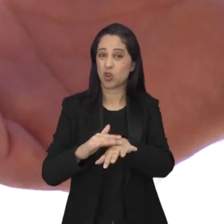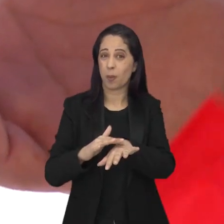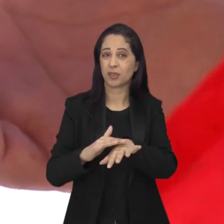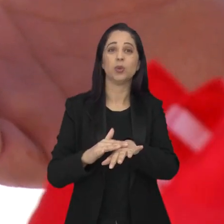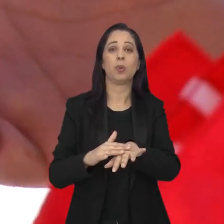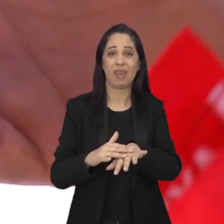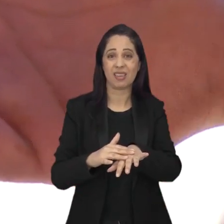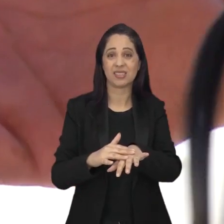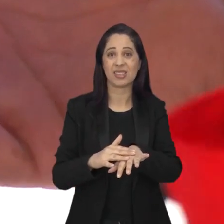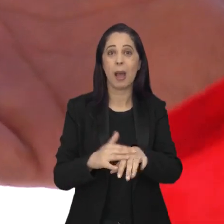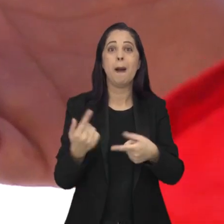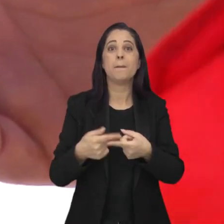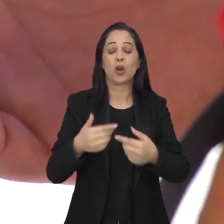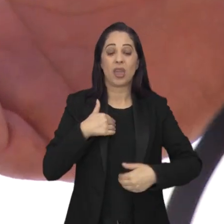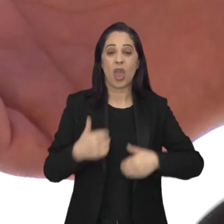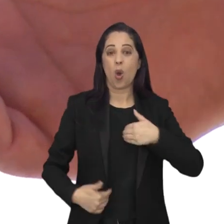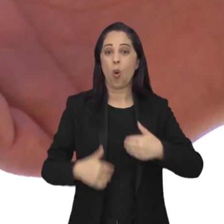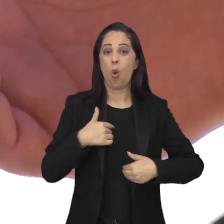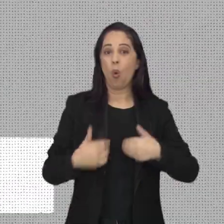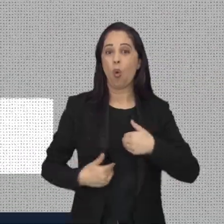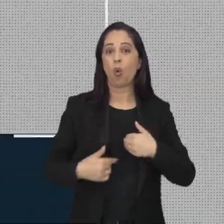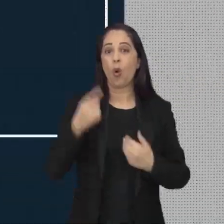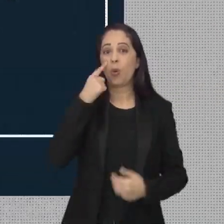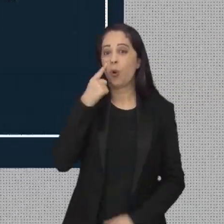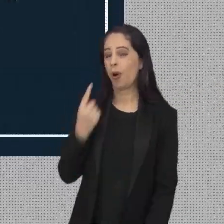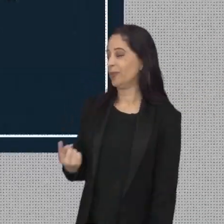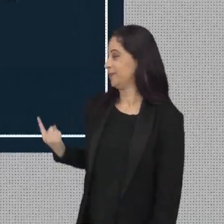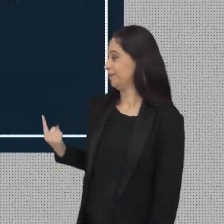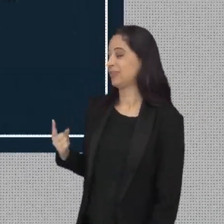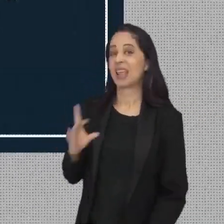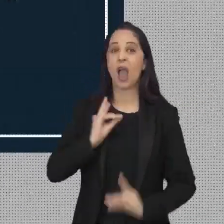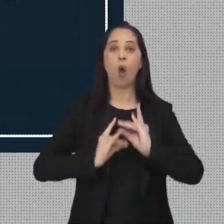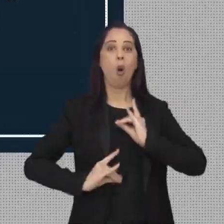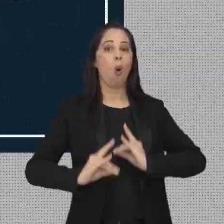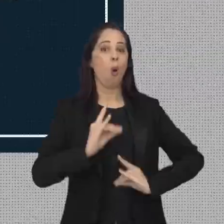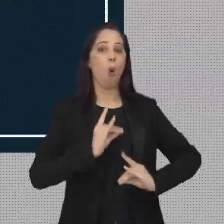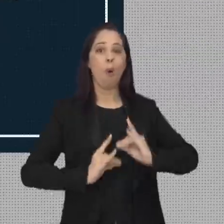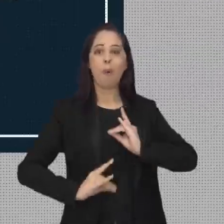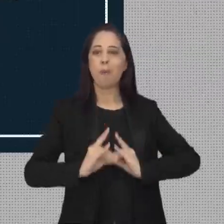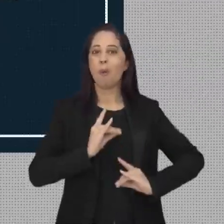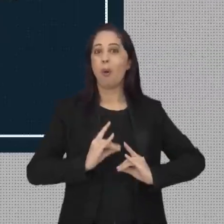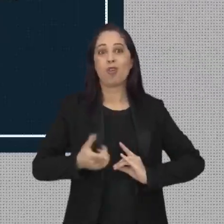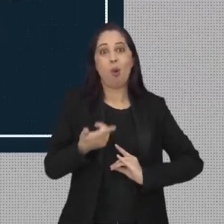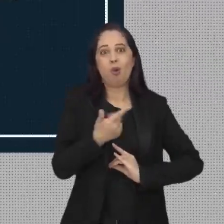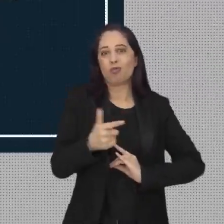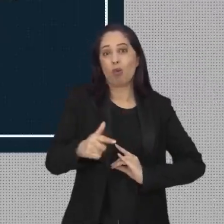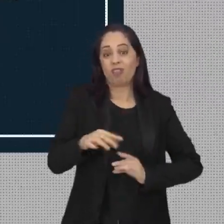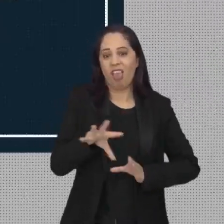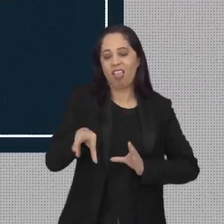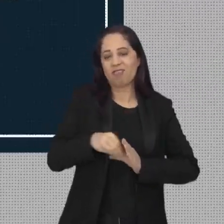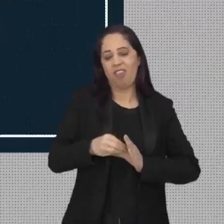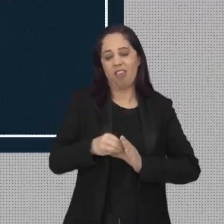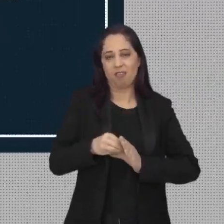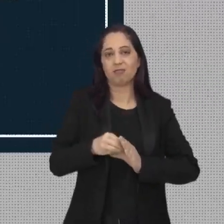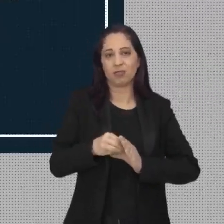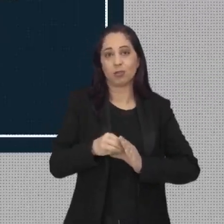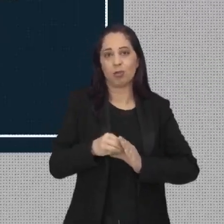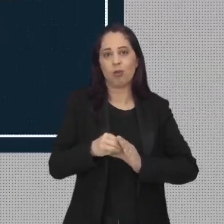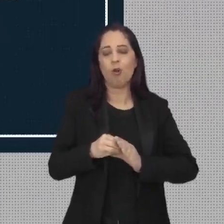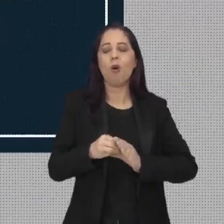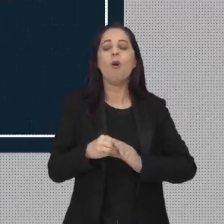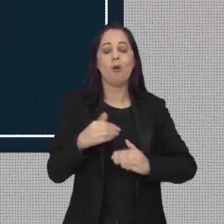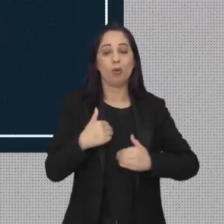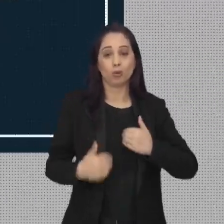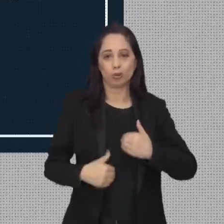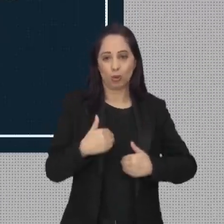corpo não produz insulina da maneira adequada. A insulina é o hormônio responsável por quebrar as moléculas de glicose do